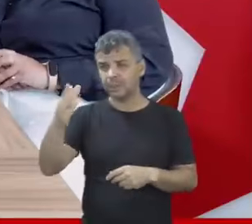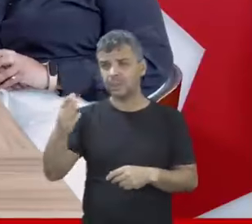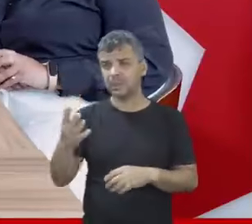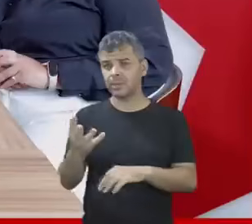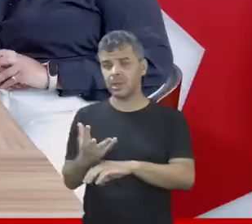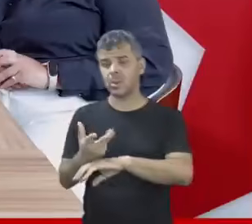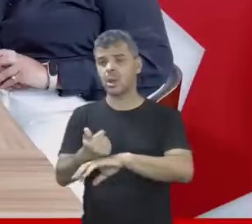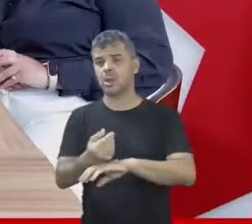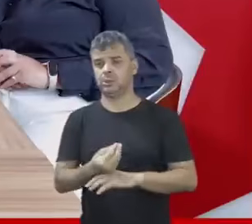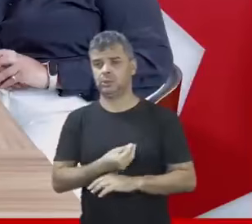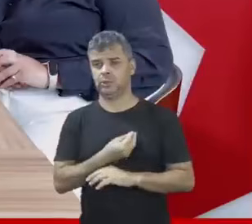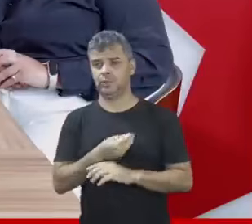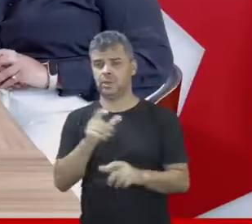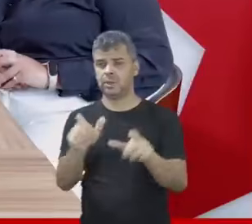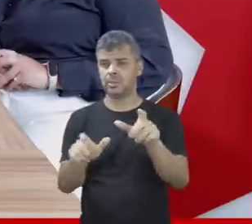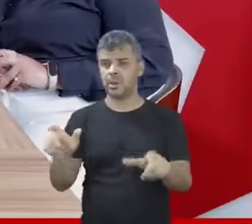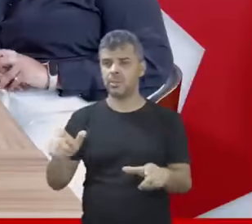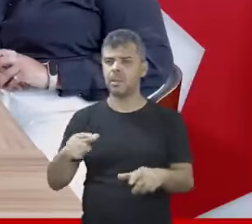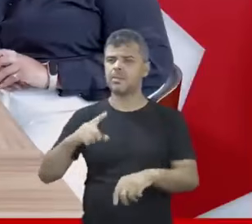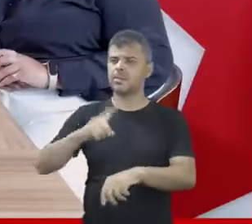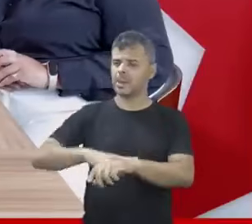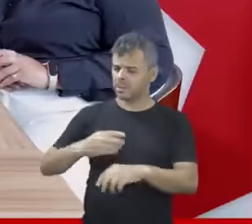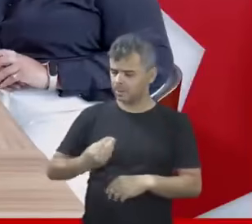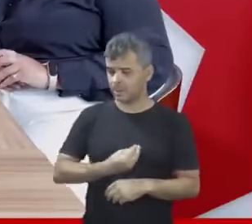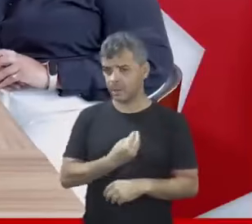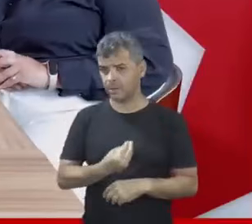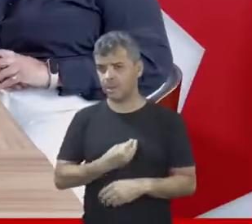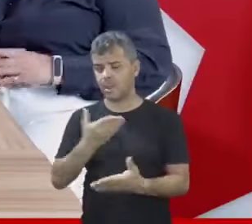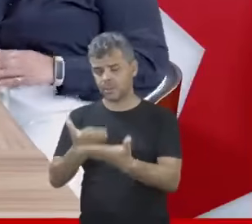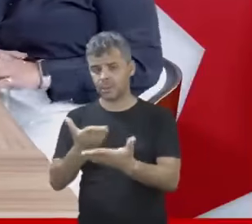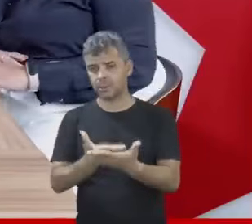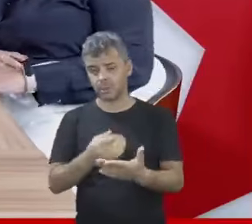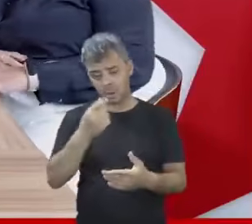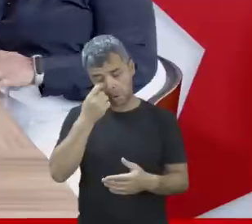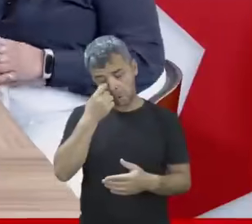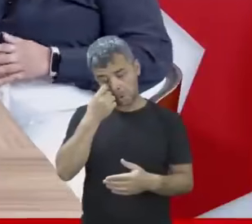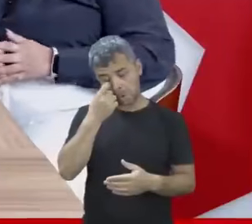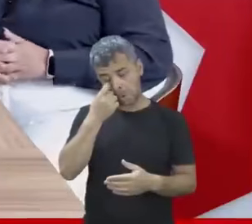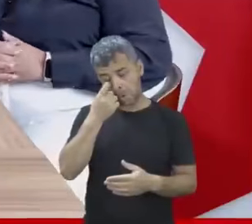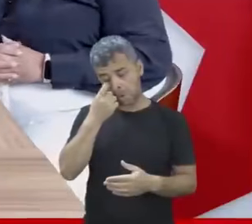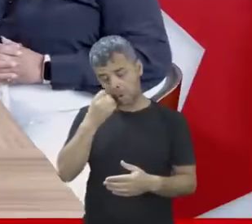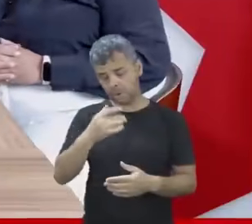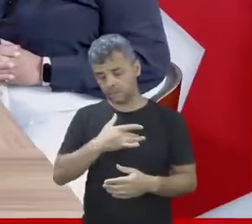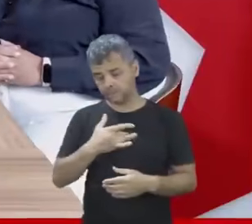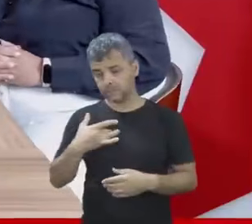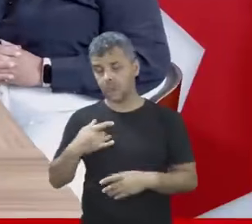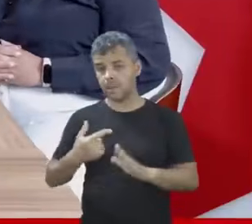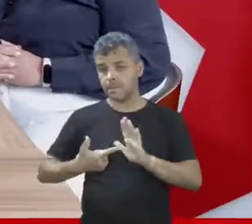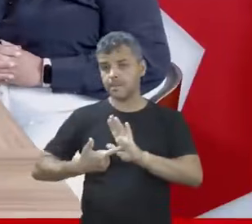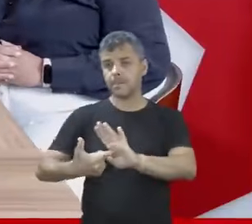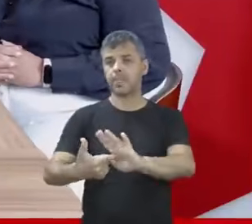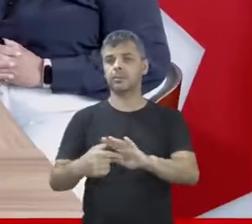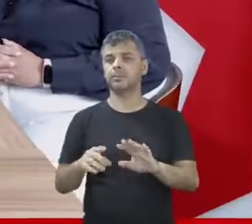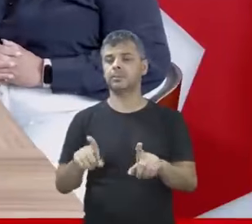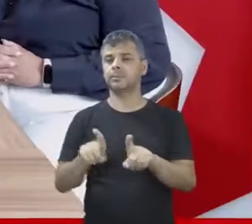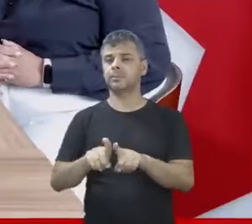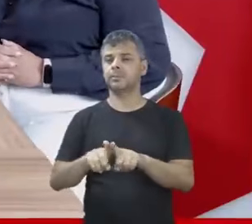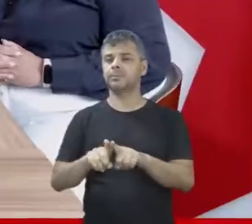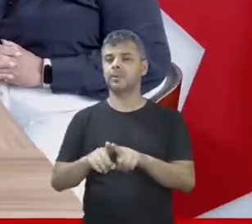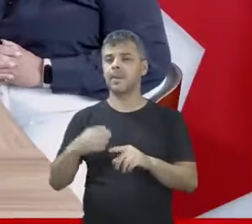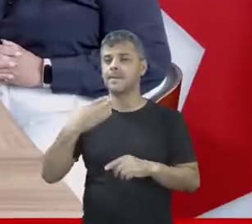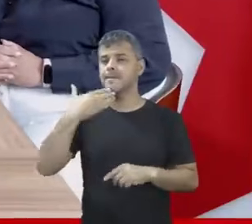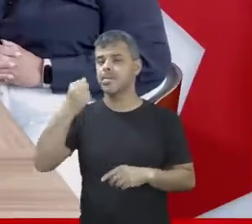qualidade de vida, mais tempo para convivência, para estudar, para a saúde, e reflete também diretamente a uma